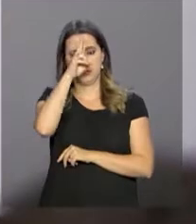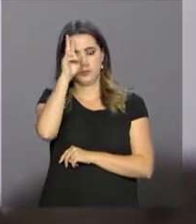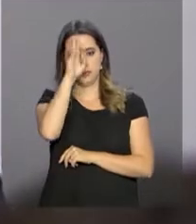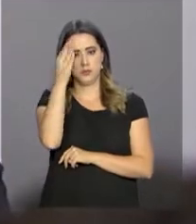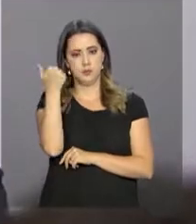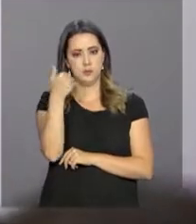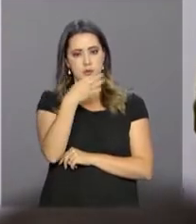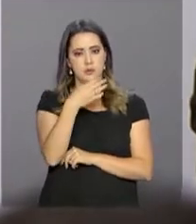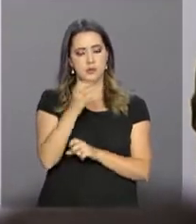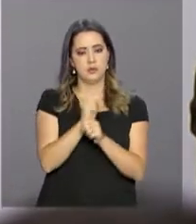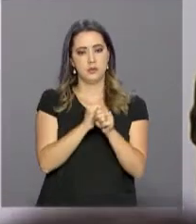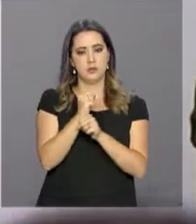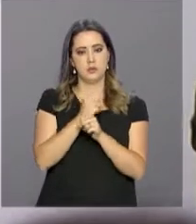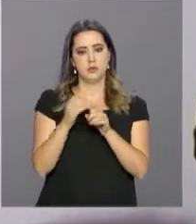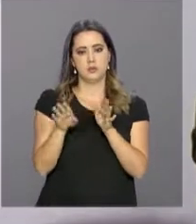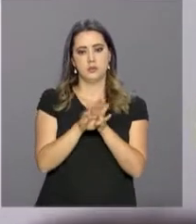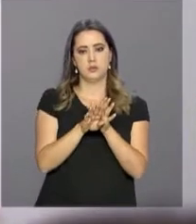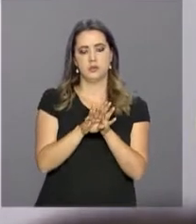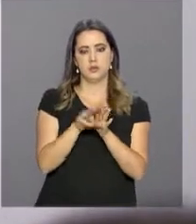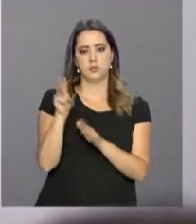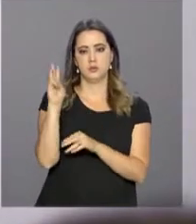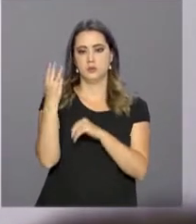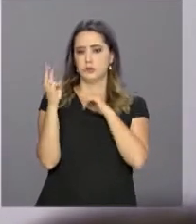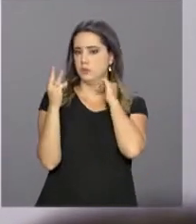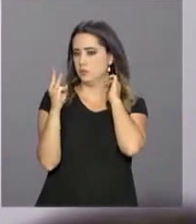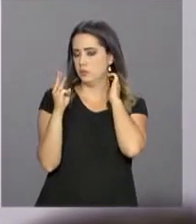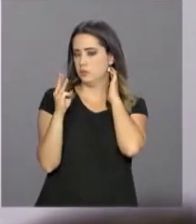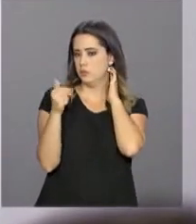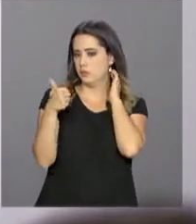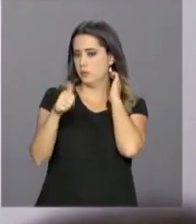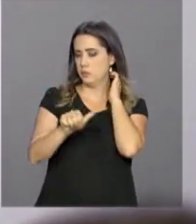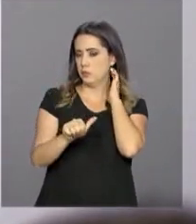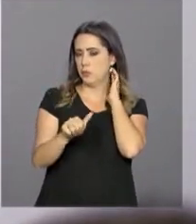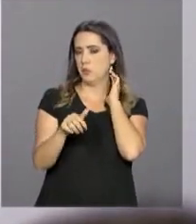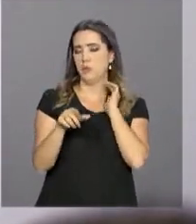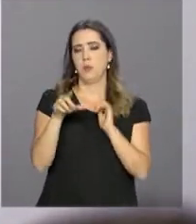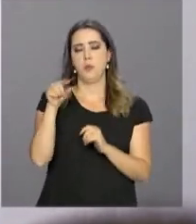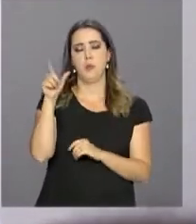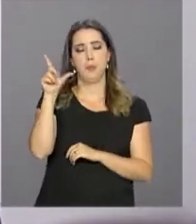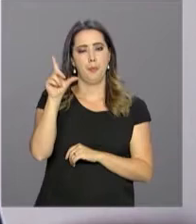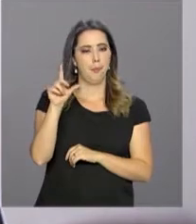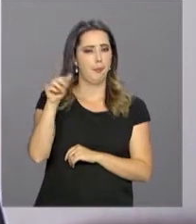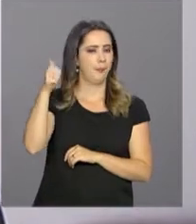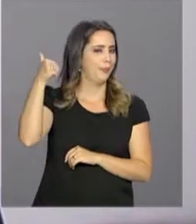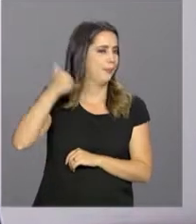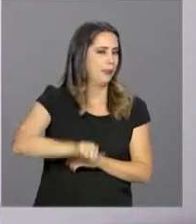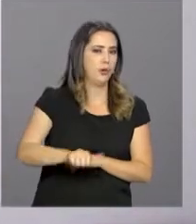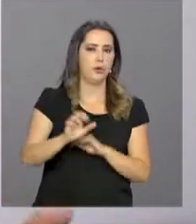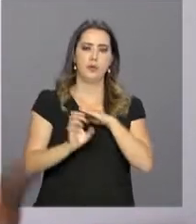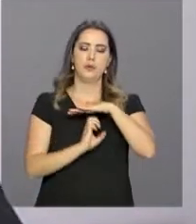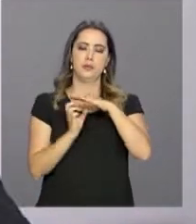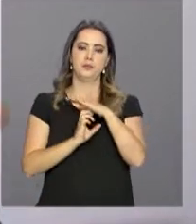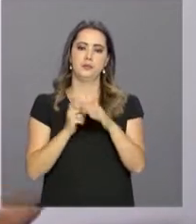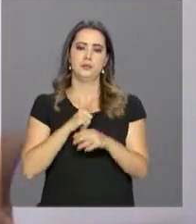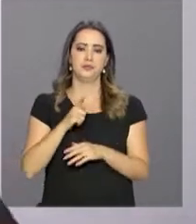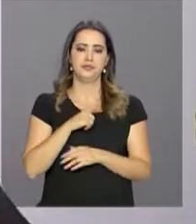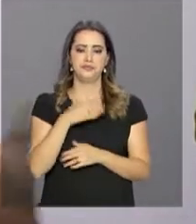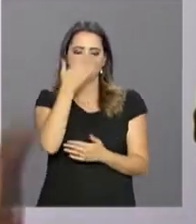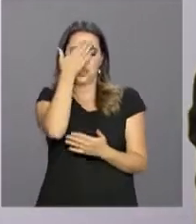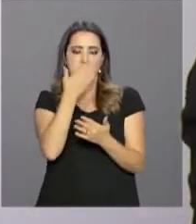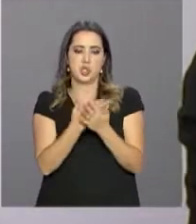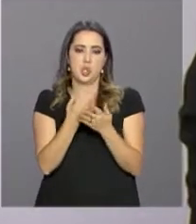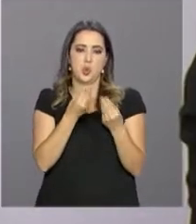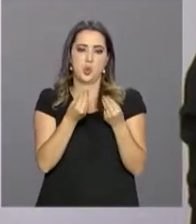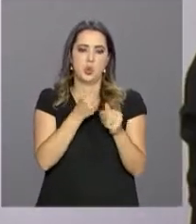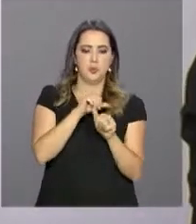chegamos lá no maranhão tramp a empresa tem os piores indicadores do brasil é a pior empresa e havia 17 sismo se era possível